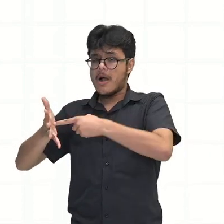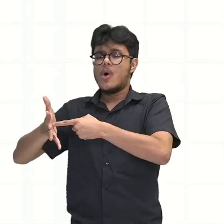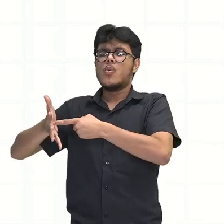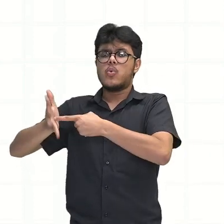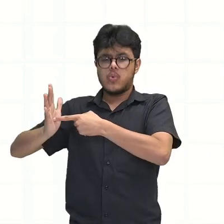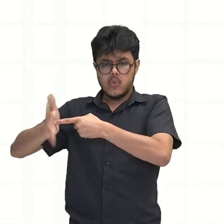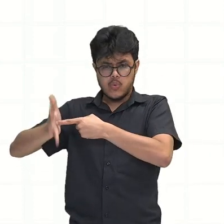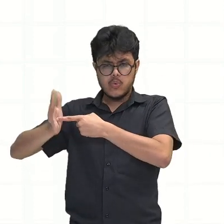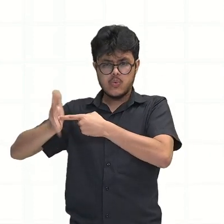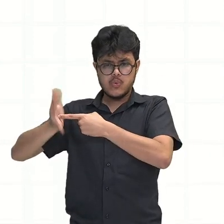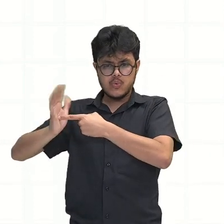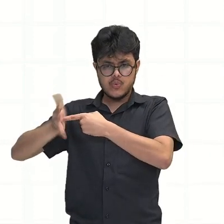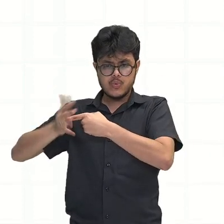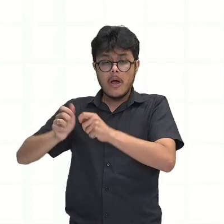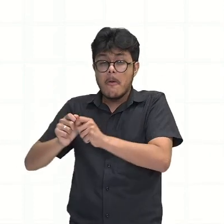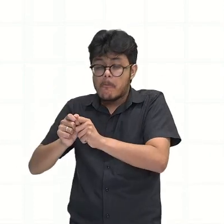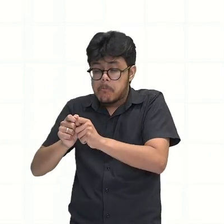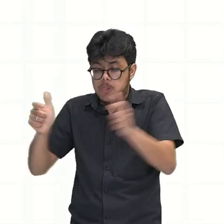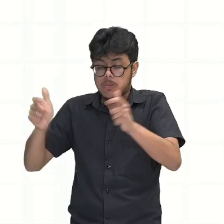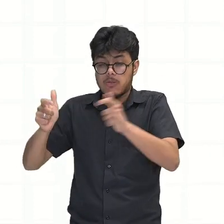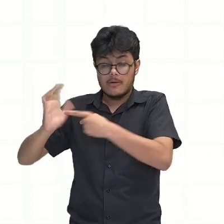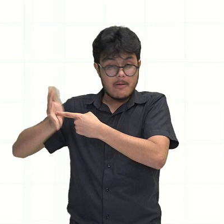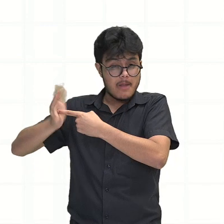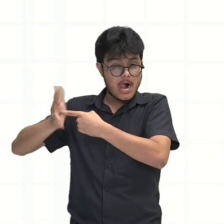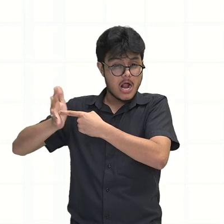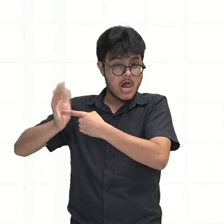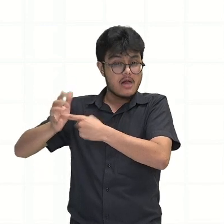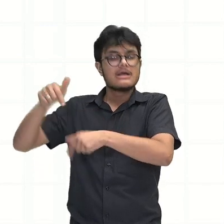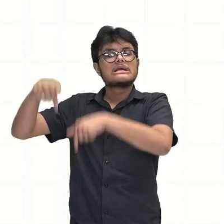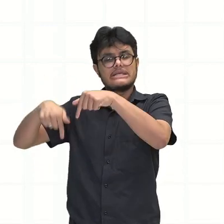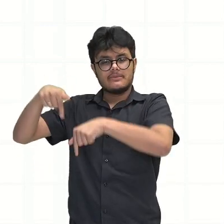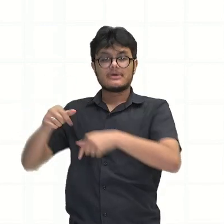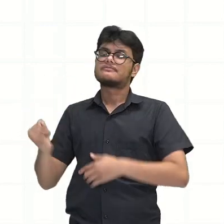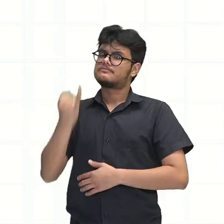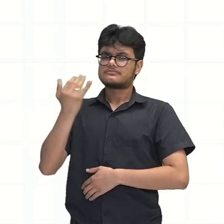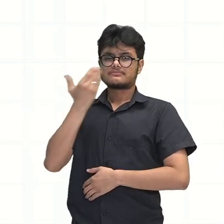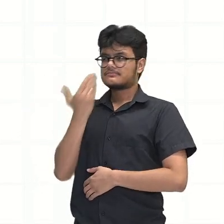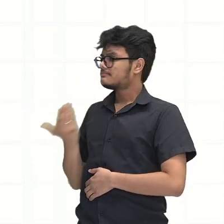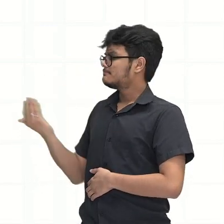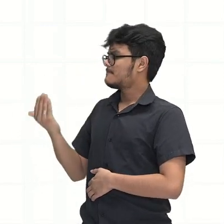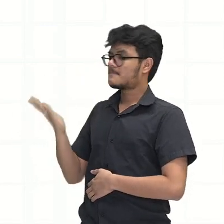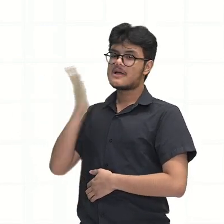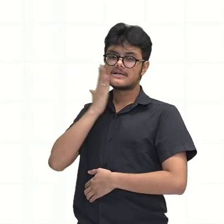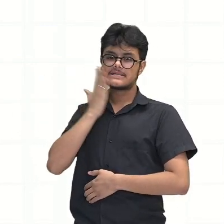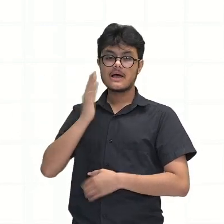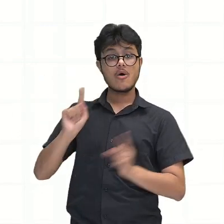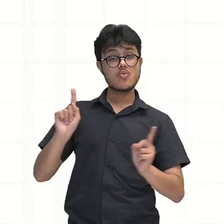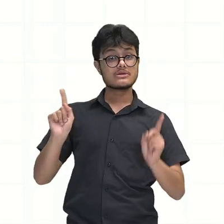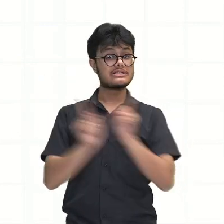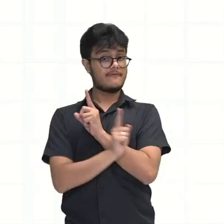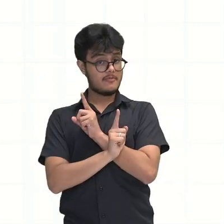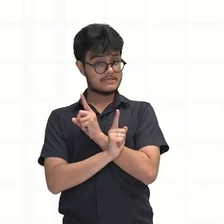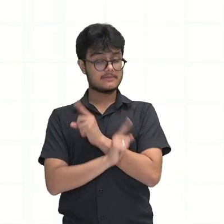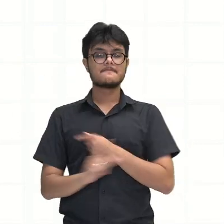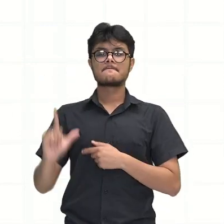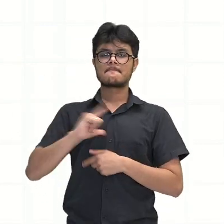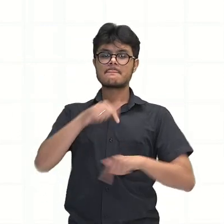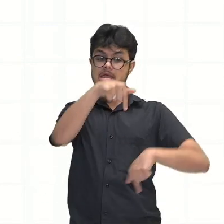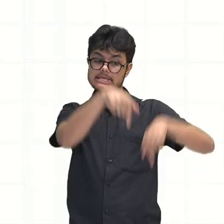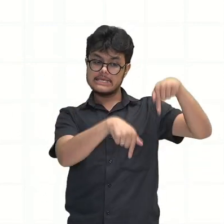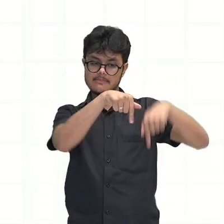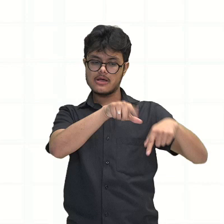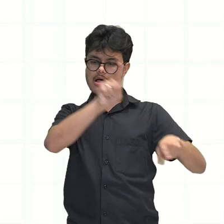da explosão. E aqui, gente, é bem importante. Essa transformação, ela